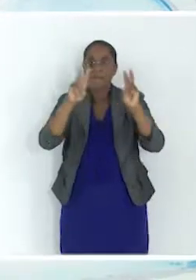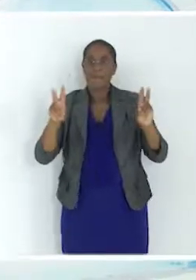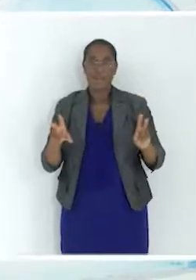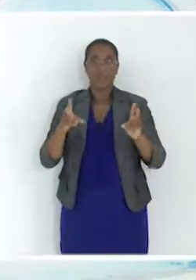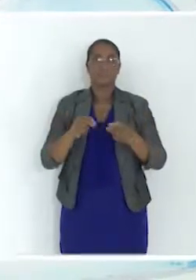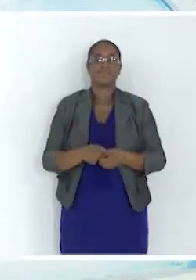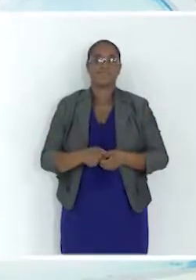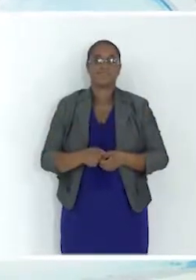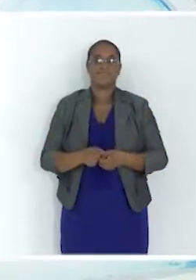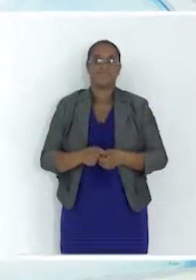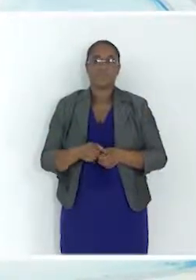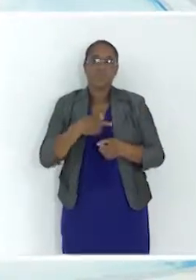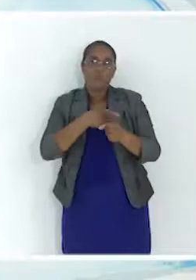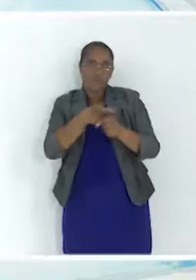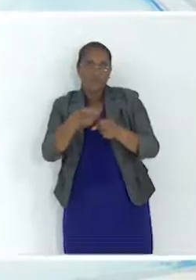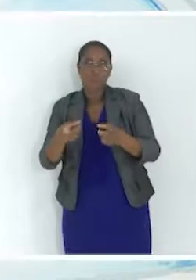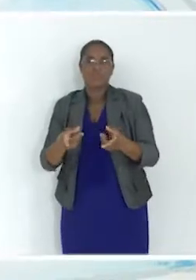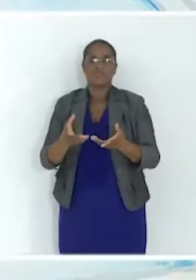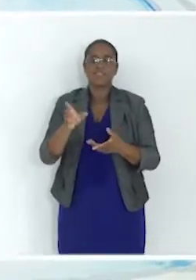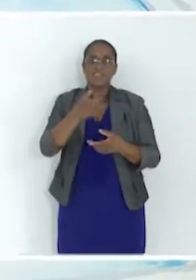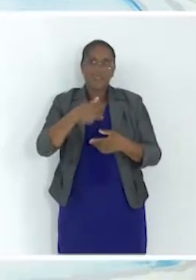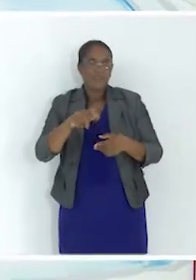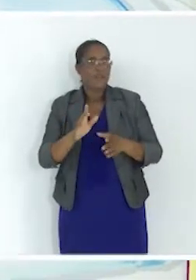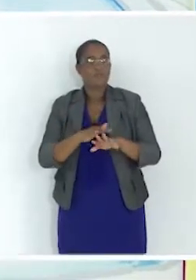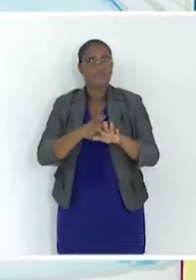Então, vamos lá? Vamos ao desafio? Muito bem.